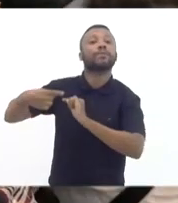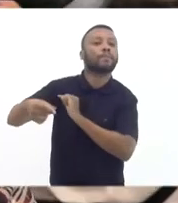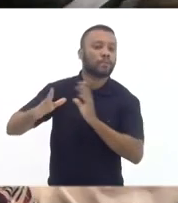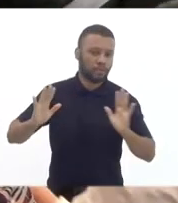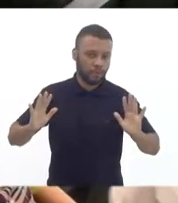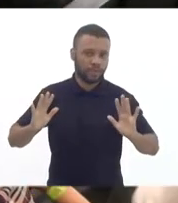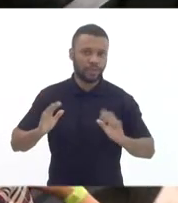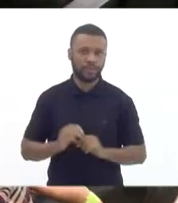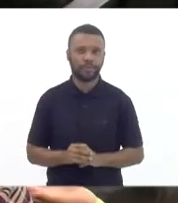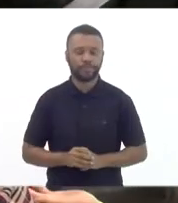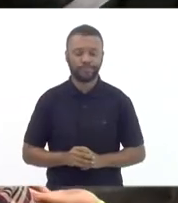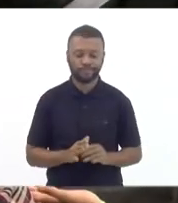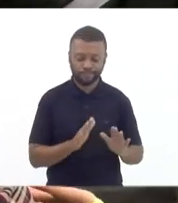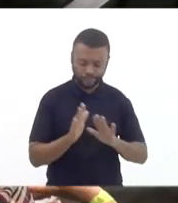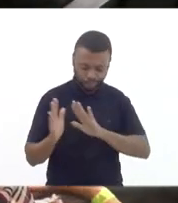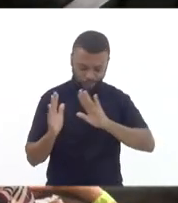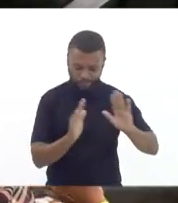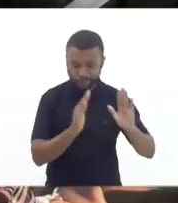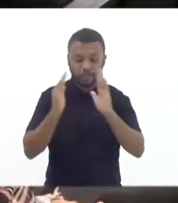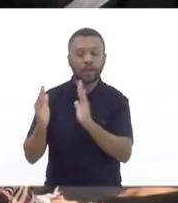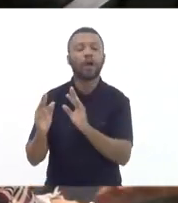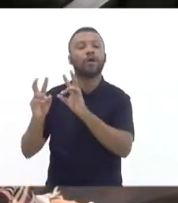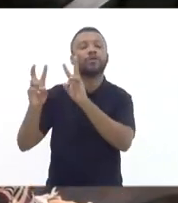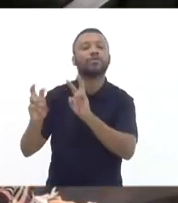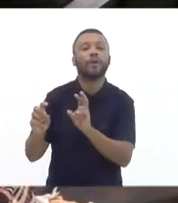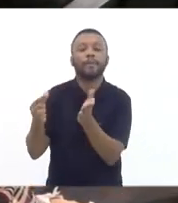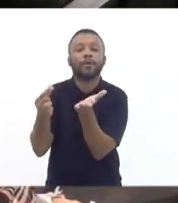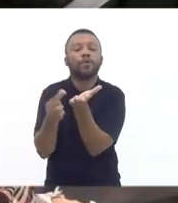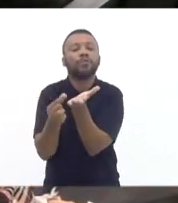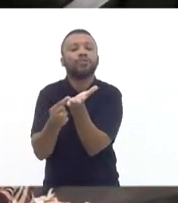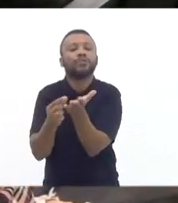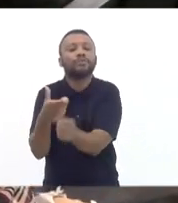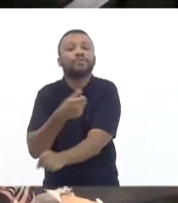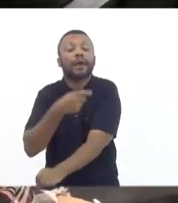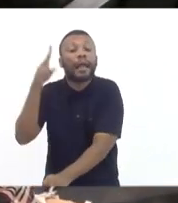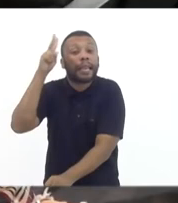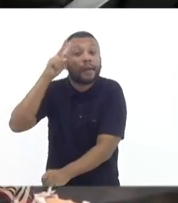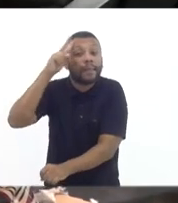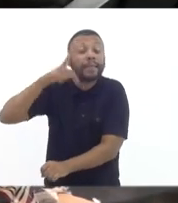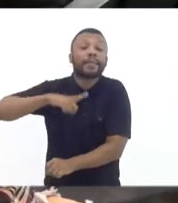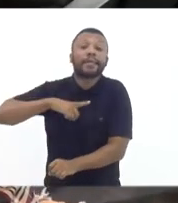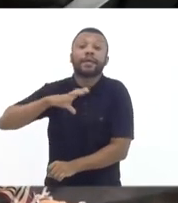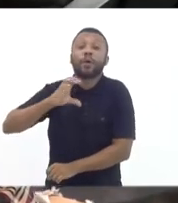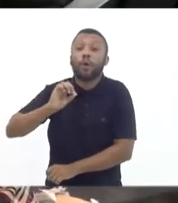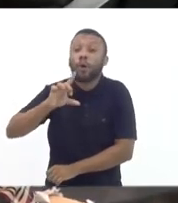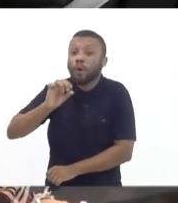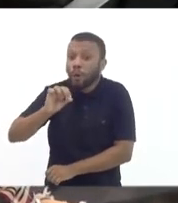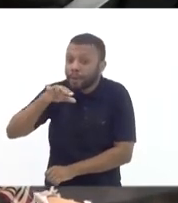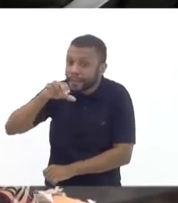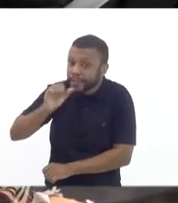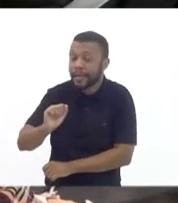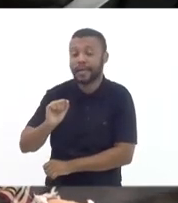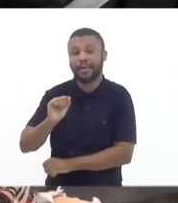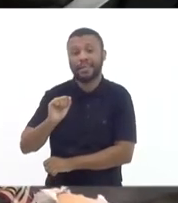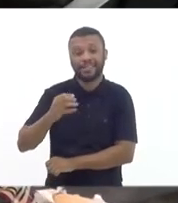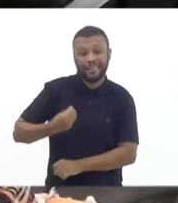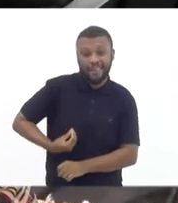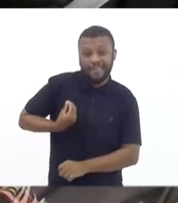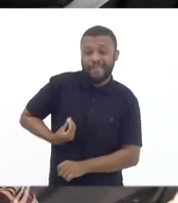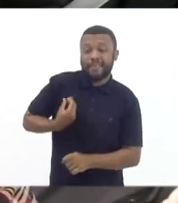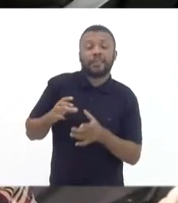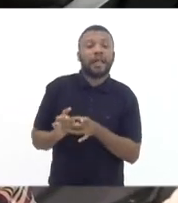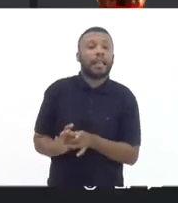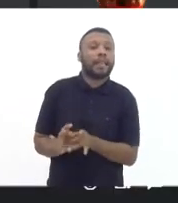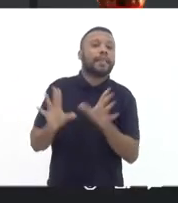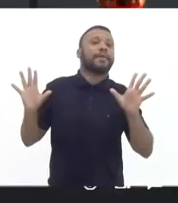Em relação ao microchip, queria que lembrassem que existem colônias, animais que vivem em colônias, animais de vida livre.